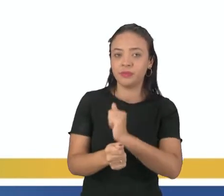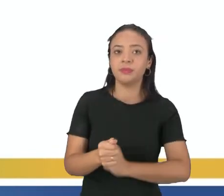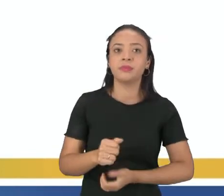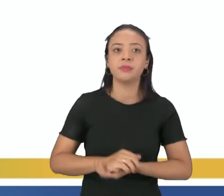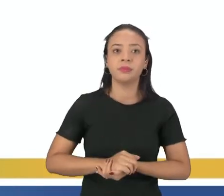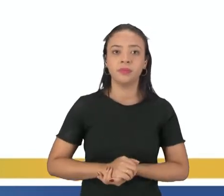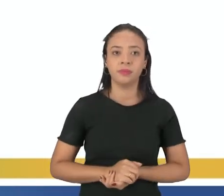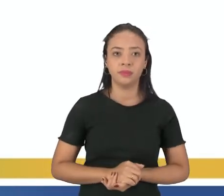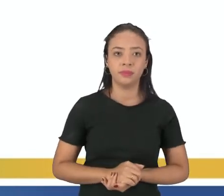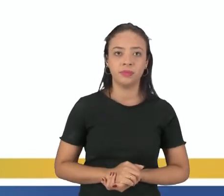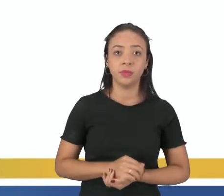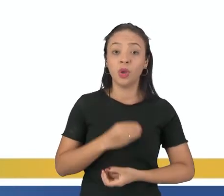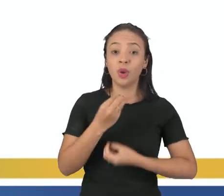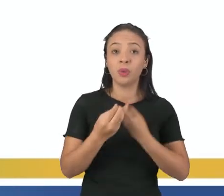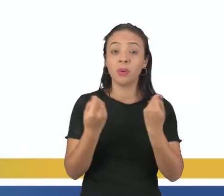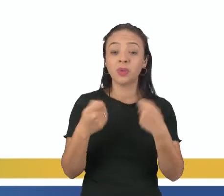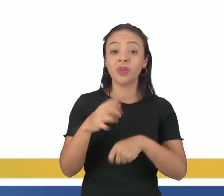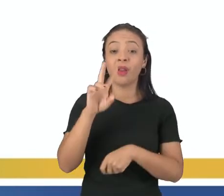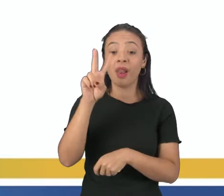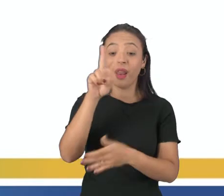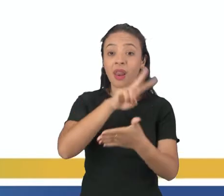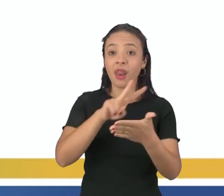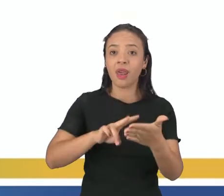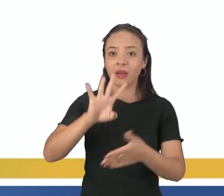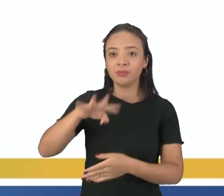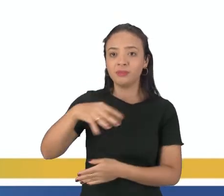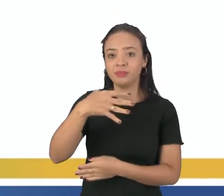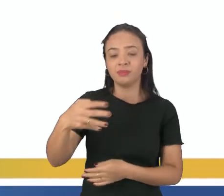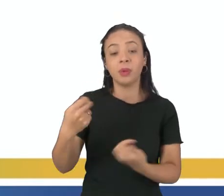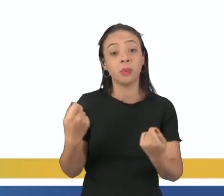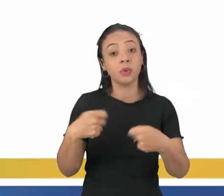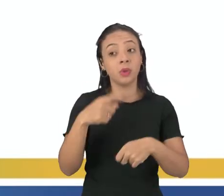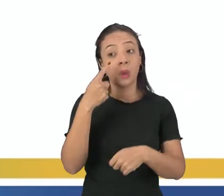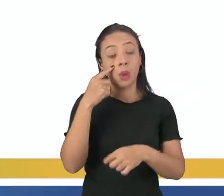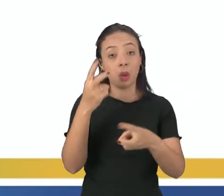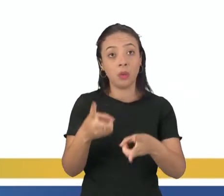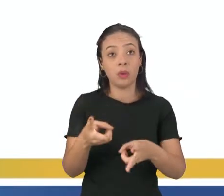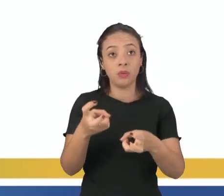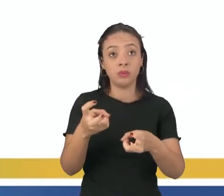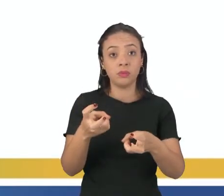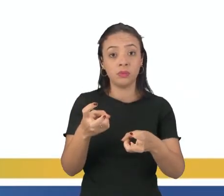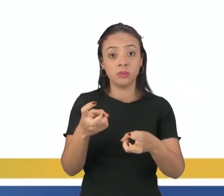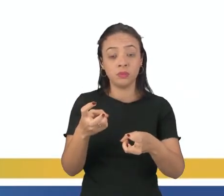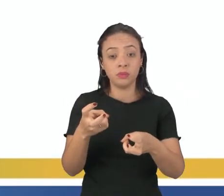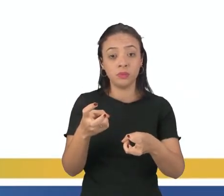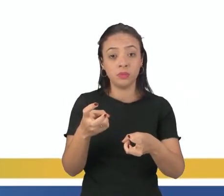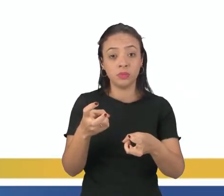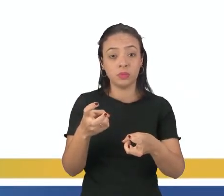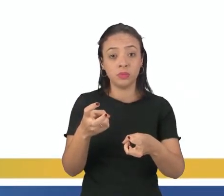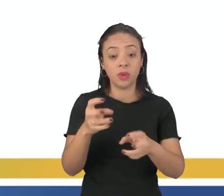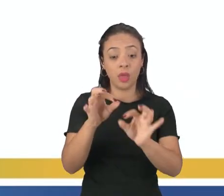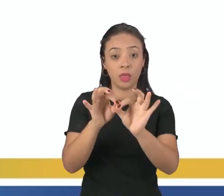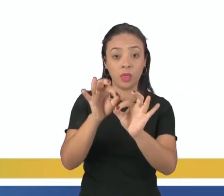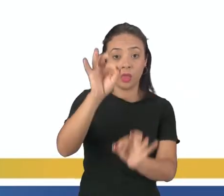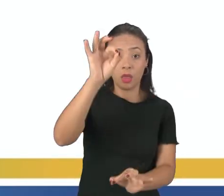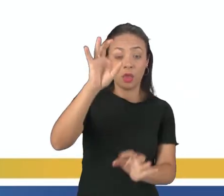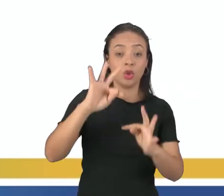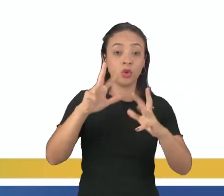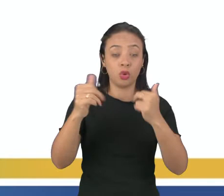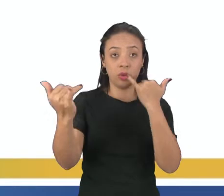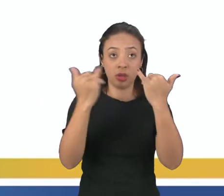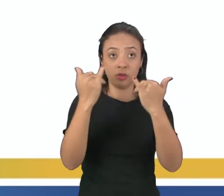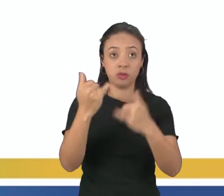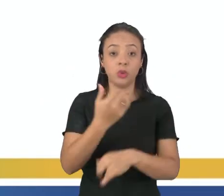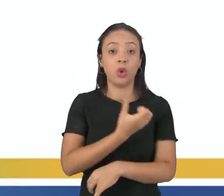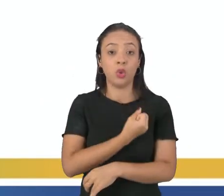praticam. Então, como que eu posso estar lendo essa tabela? A gente pode verificar que na vertical são as informações,